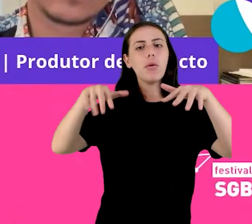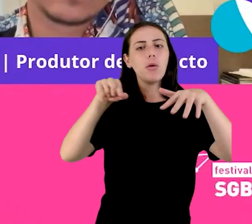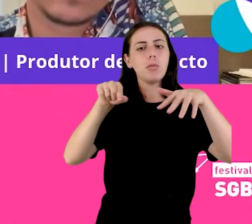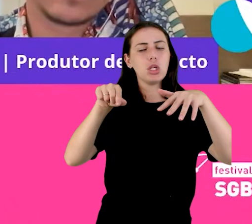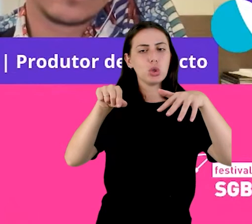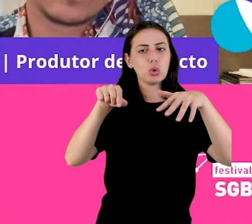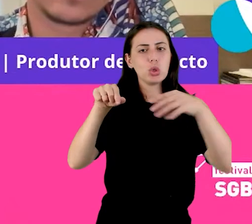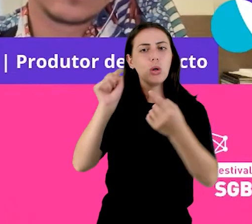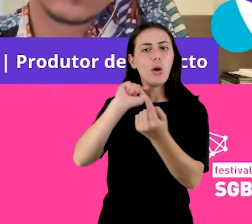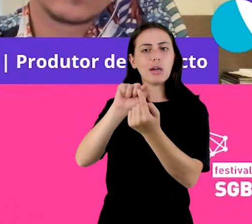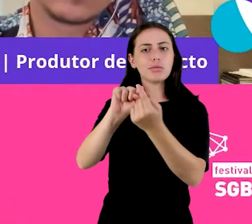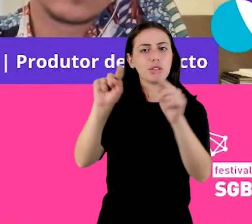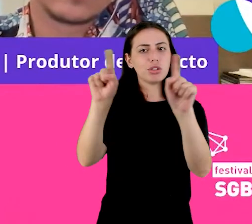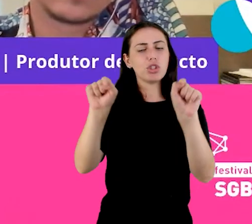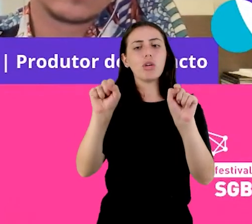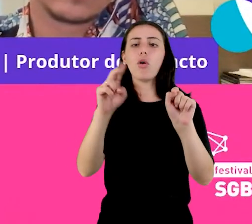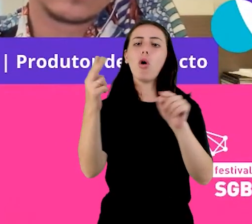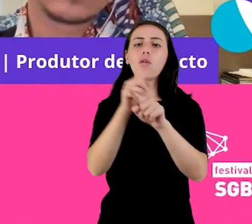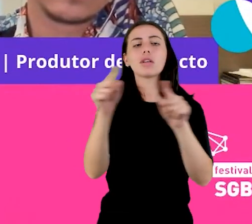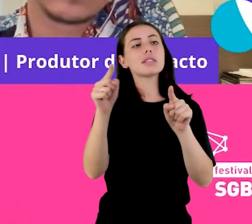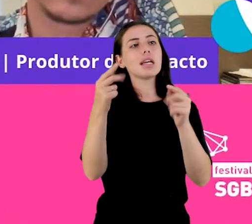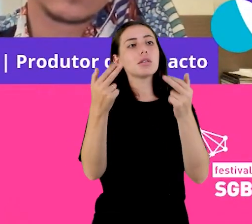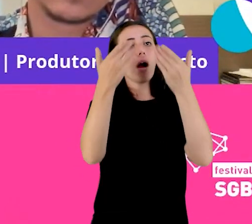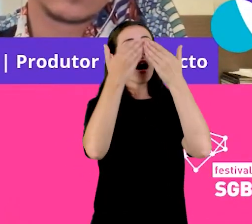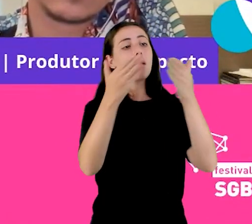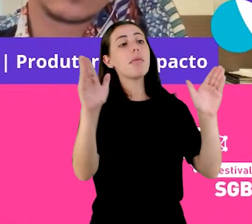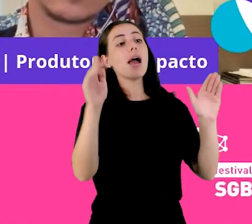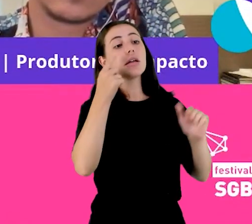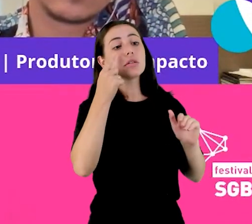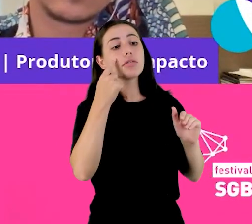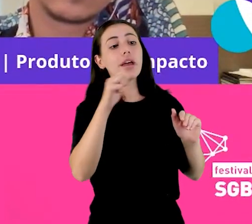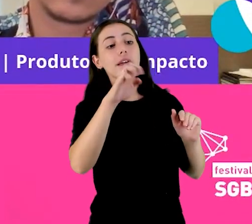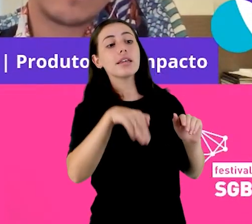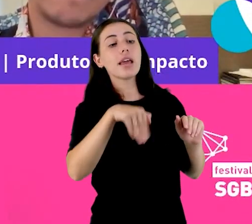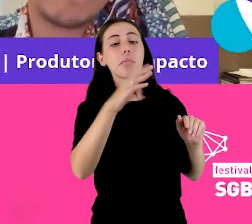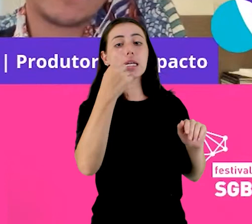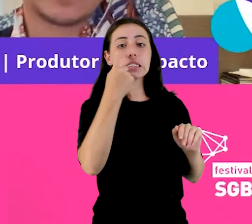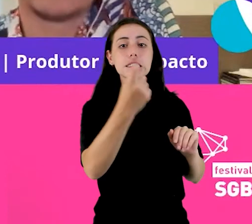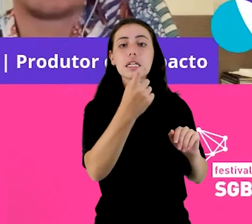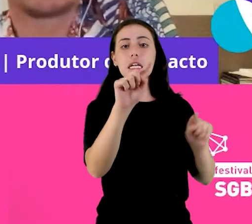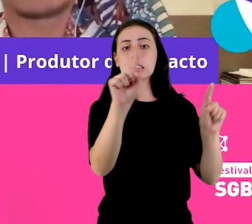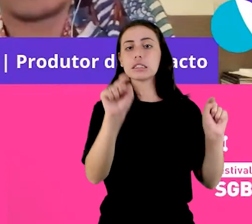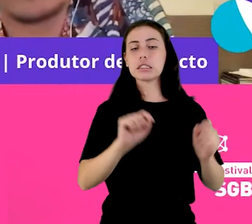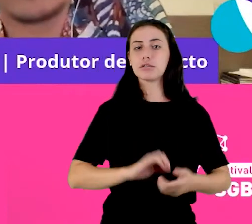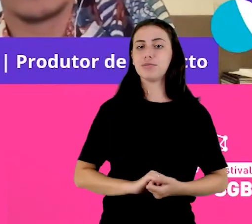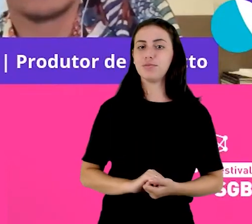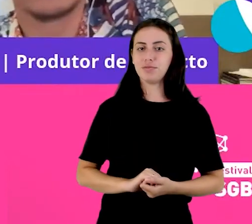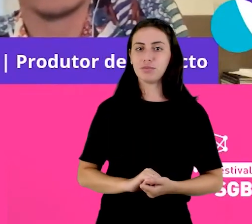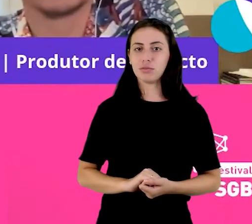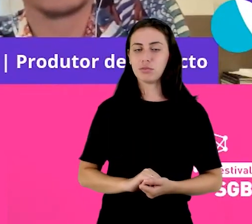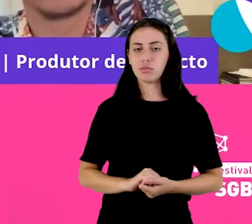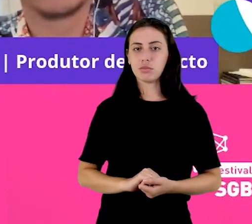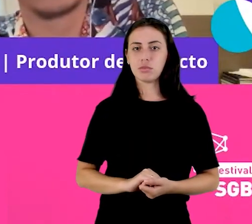tinha um target já definido, um público já definido, ou não? Vocês estavam mesmo, de fato, abertos para